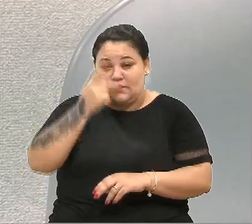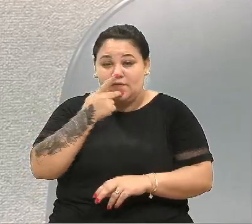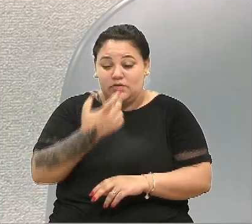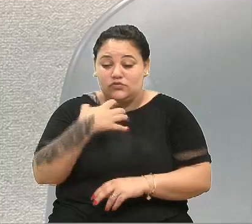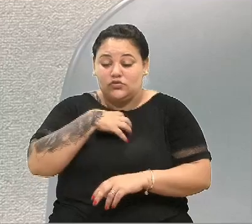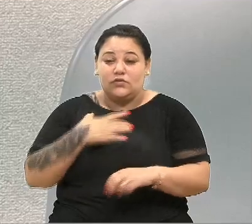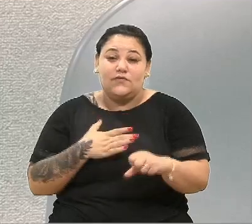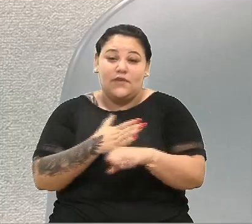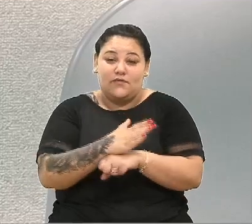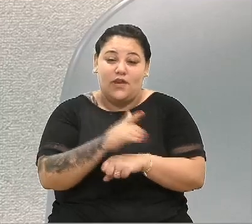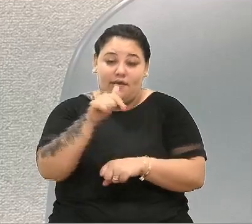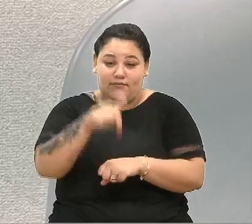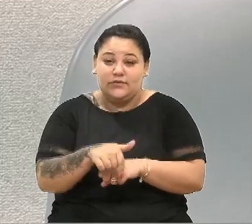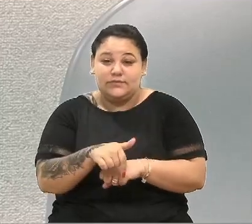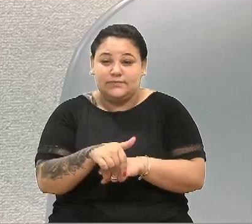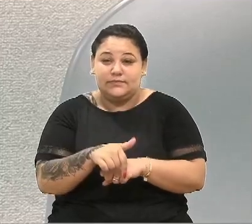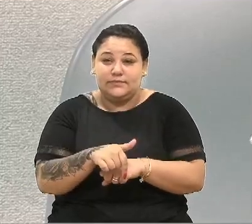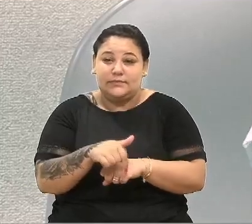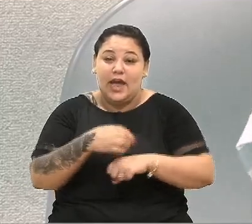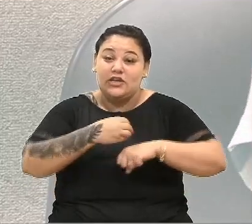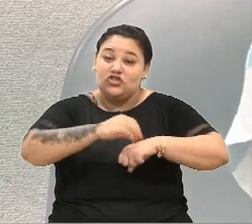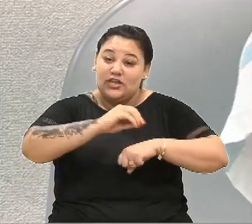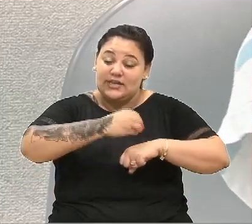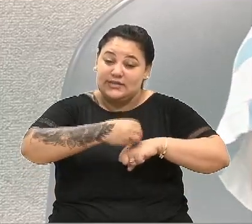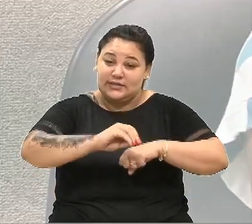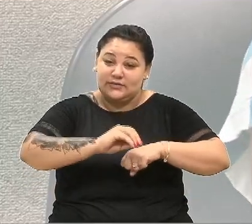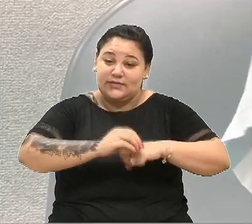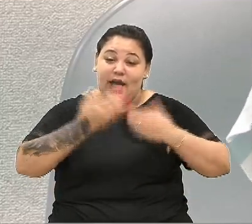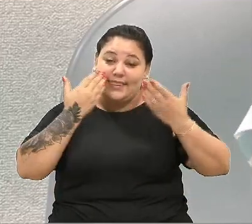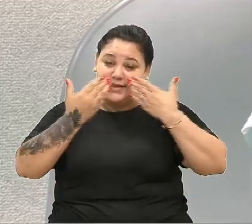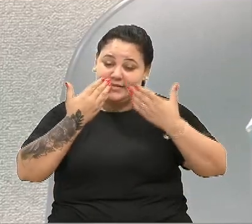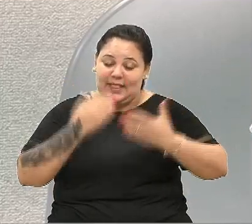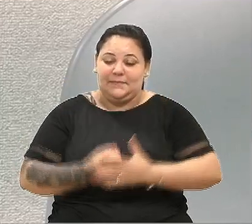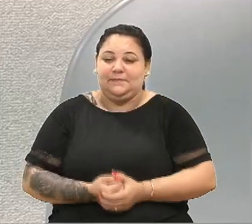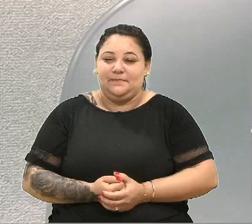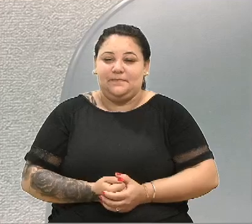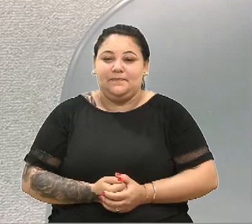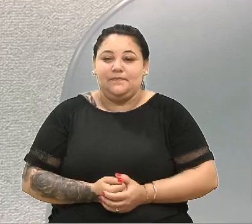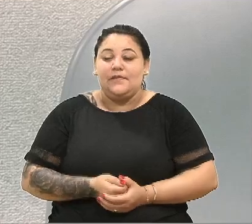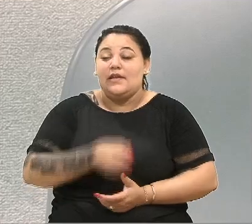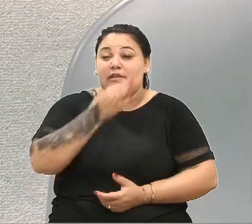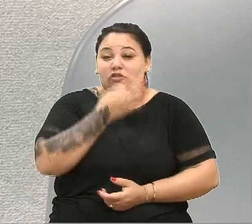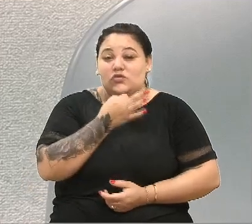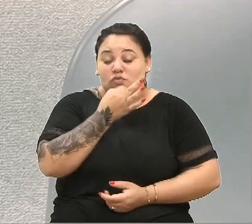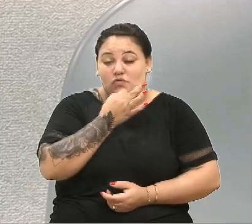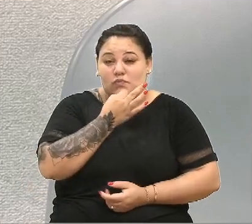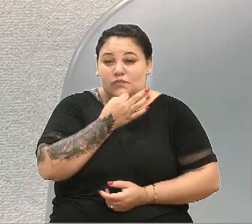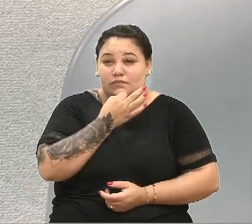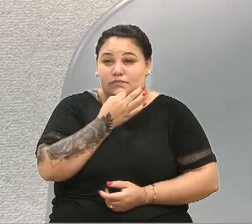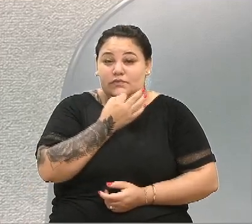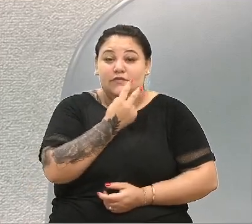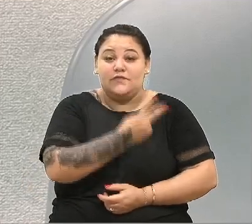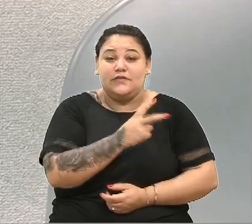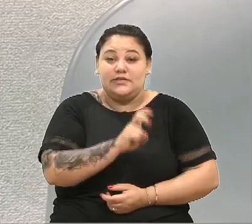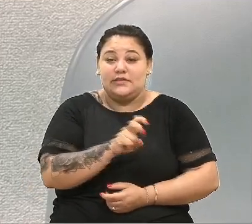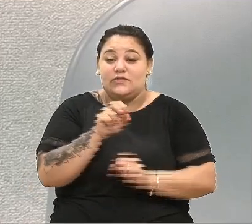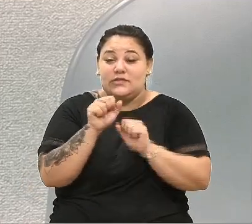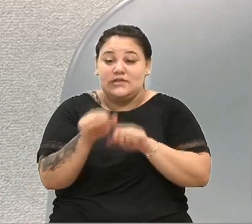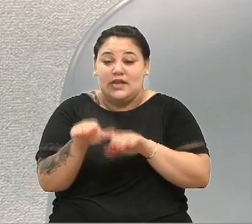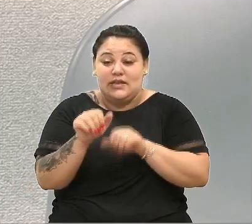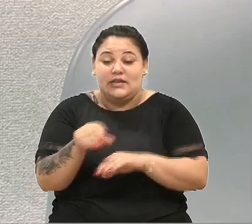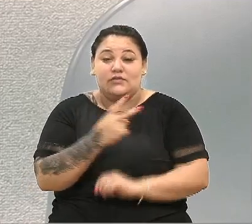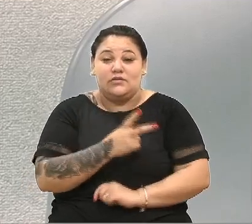forma favorável à proposição em análise. Caxias do Sul, 25 de setembro